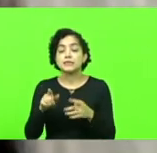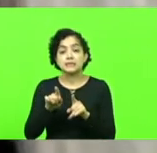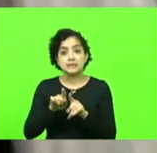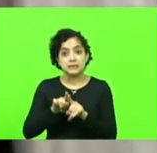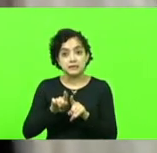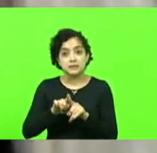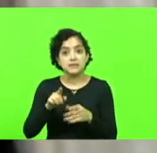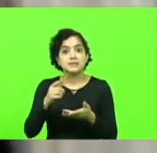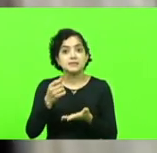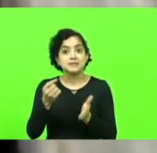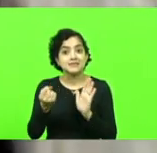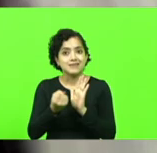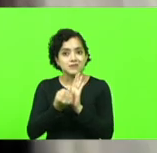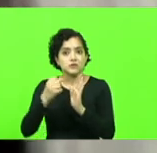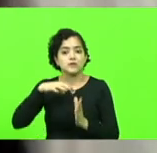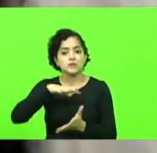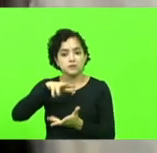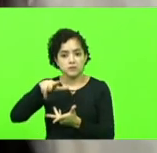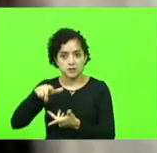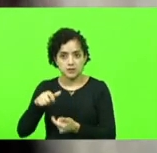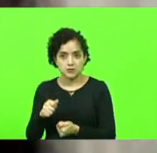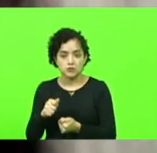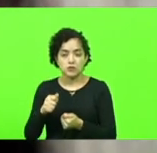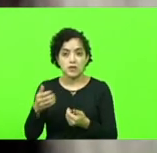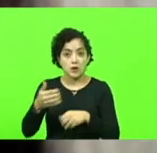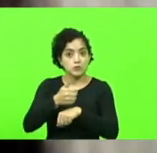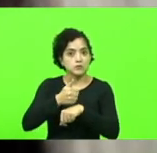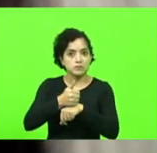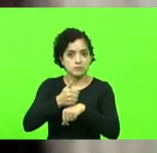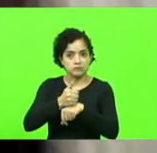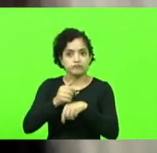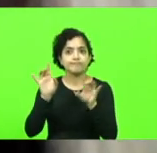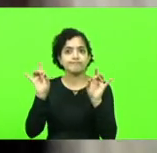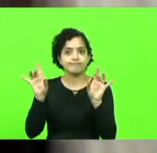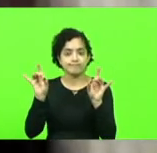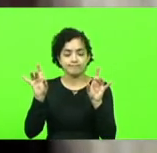certificação internacional e estou fazendo agora